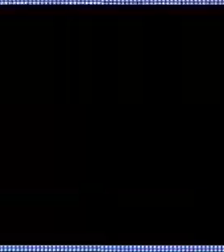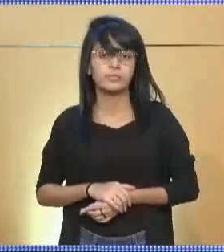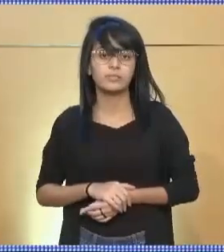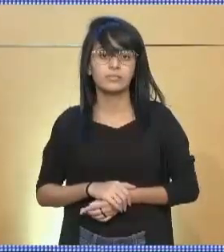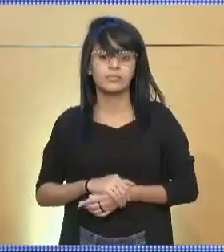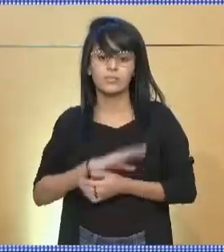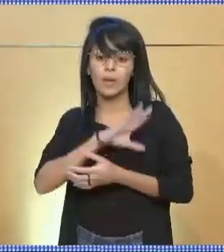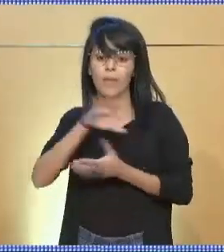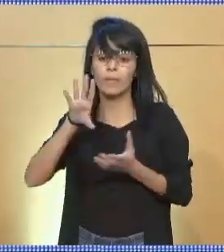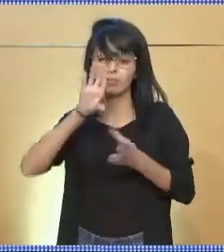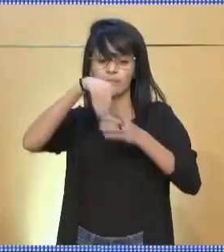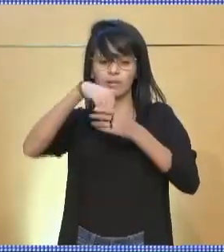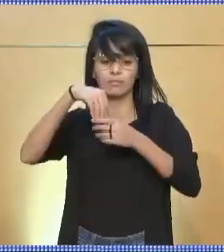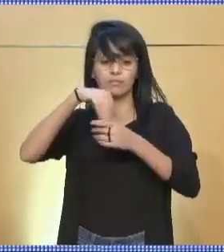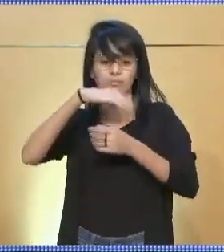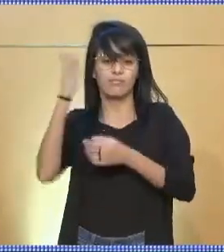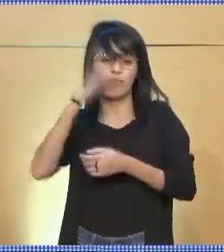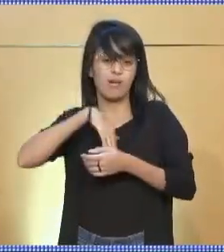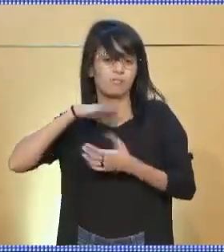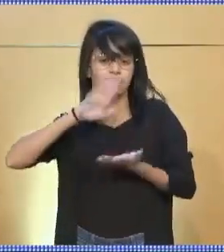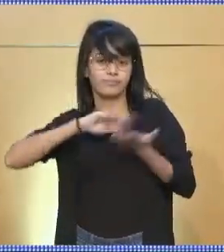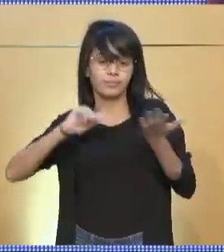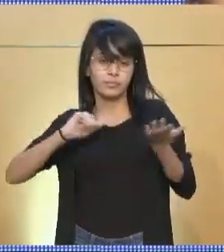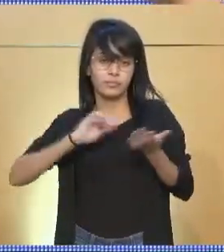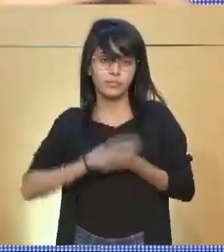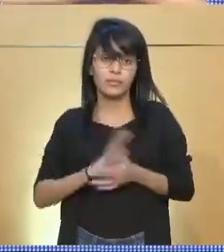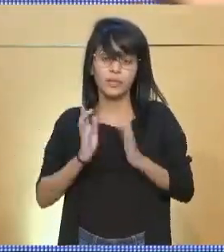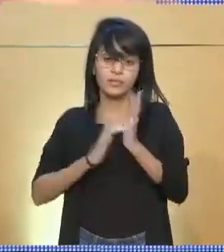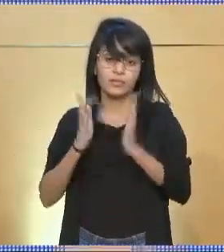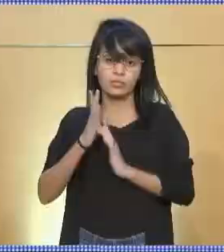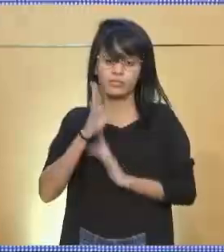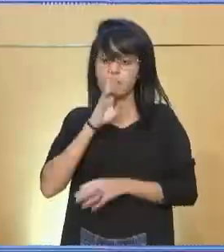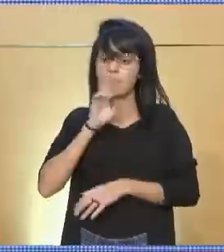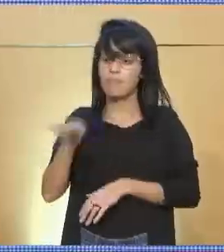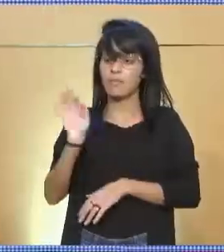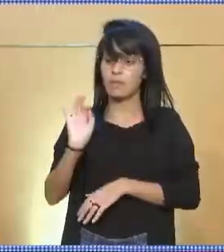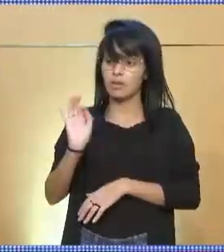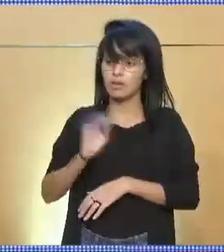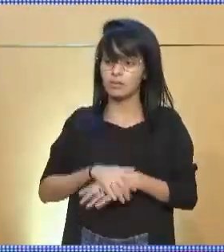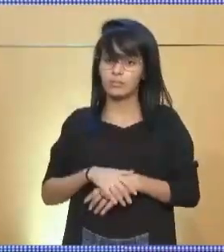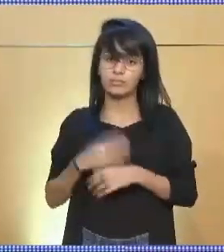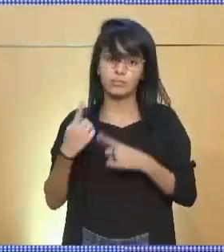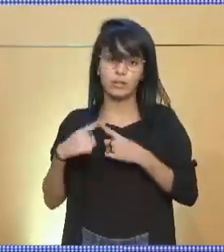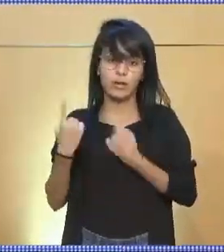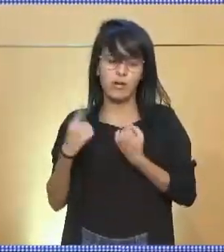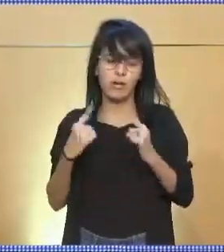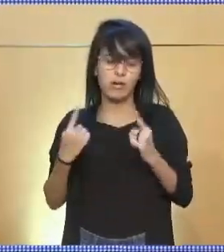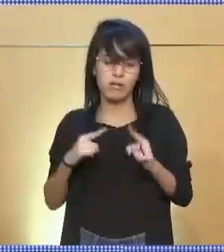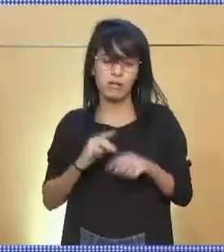meio de Israel. Jesus não responde nada, porque ali era uma pegadinha.